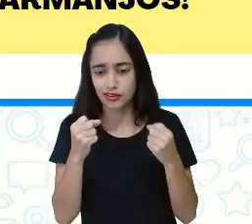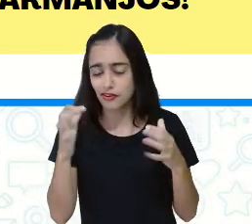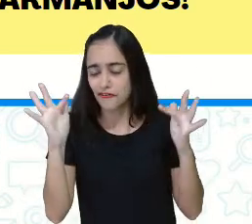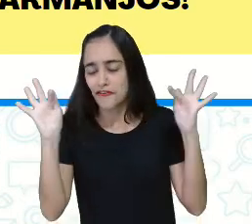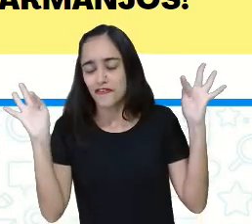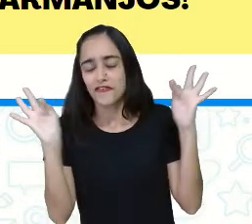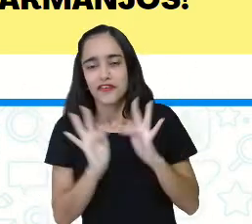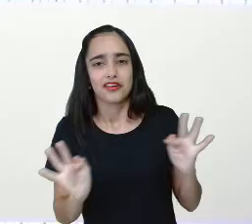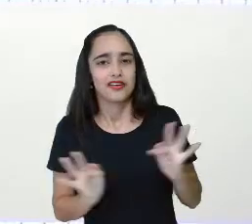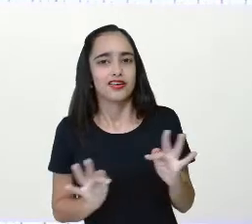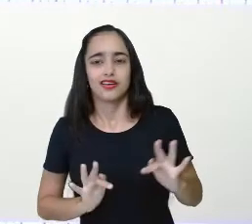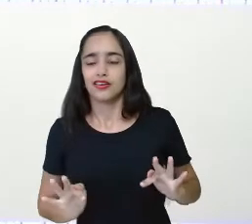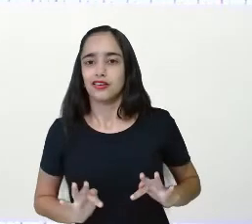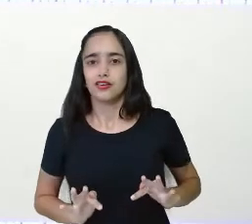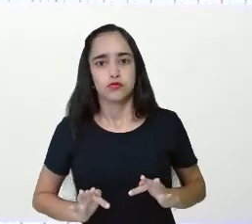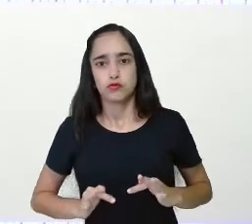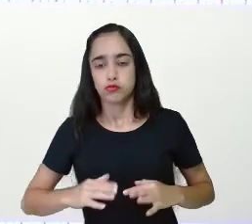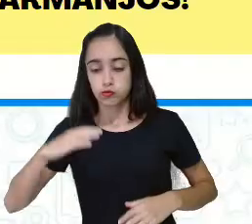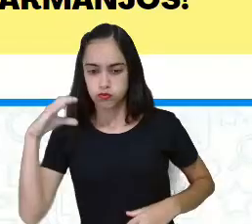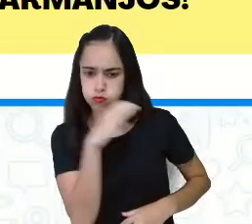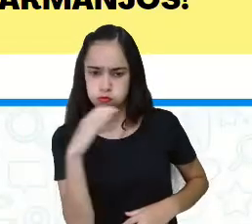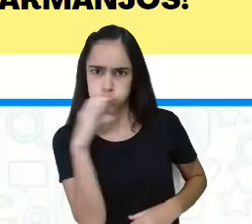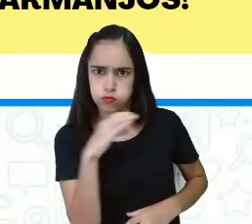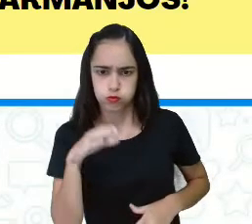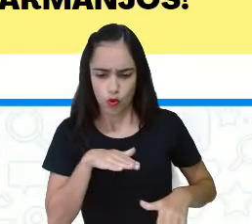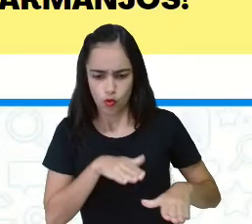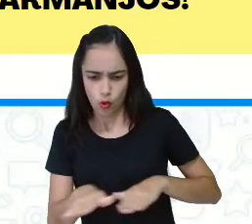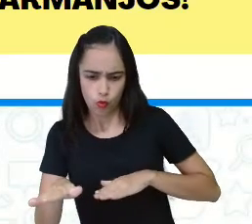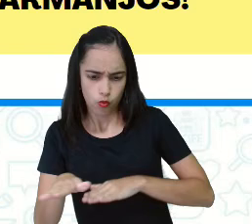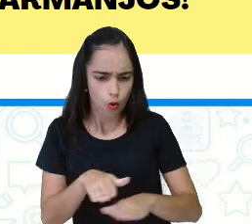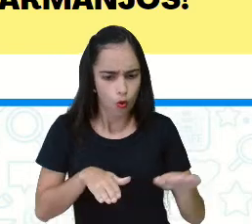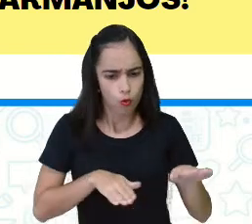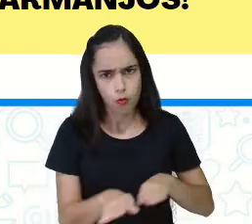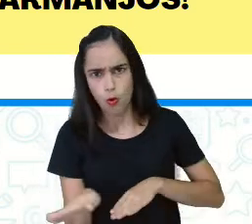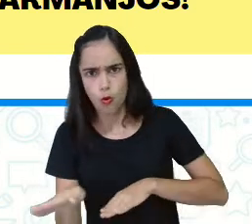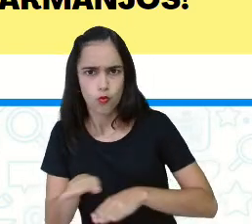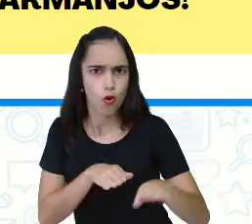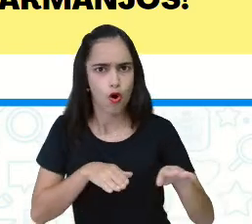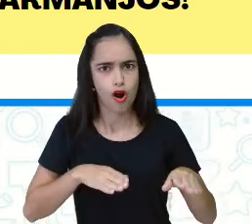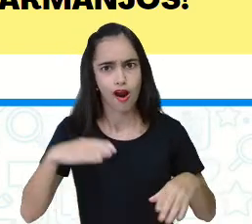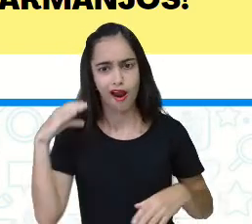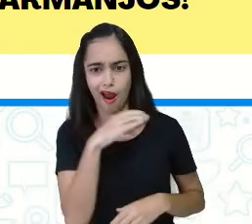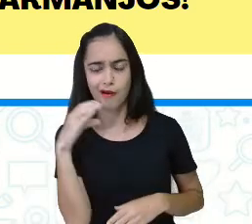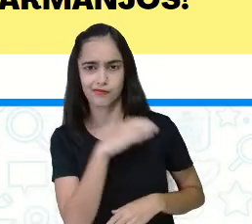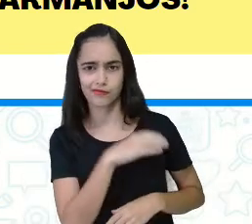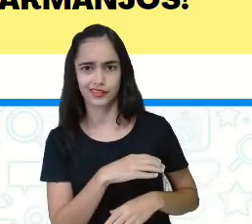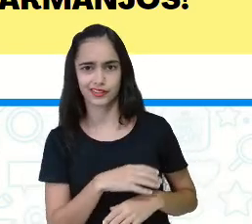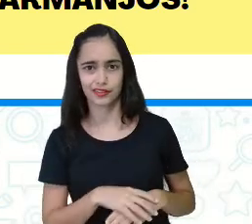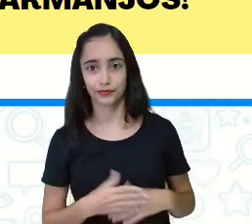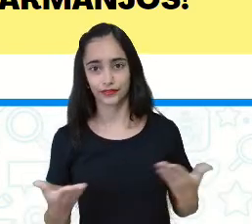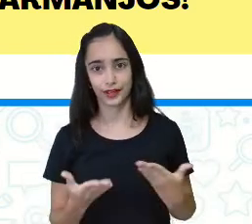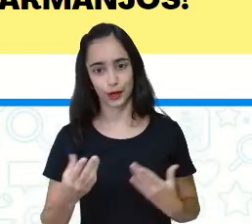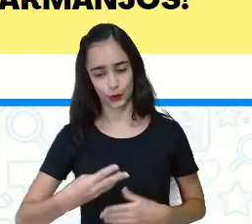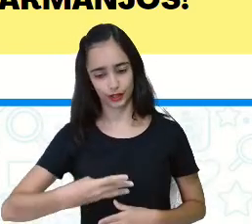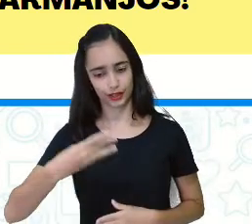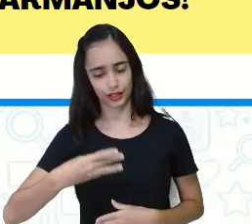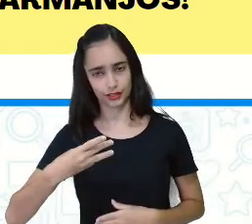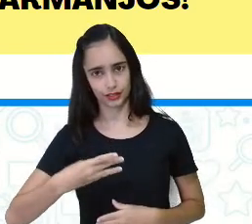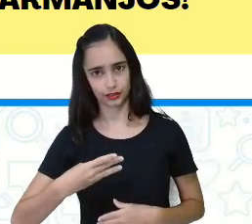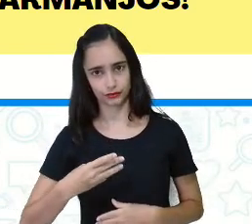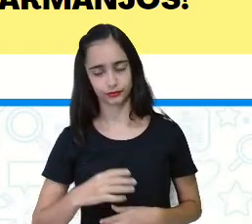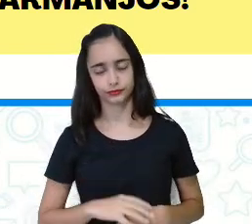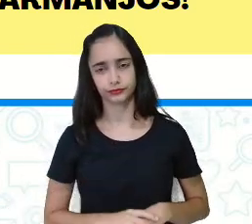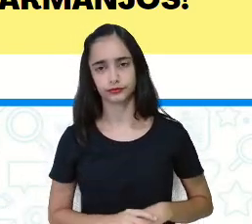ser veloz é ser feliz. Terceira estrofe desse poema.